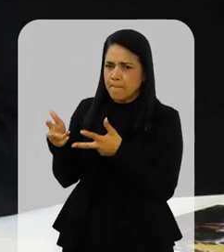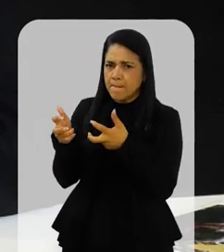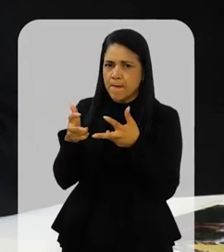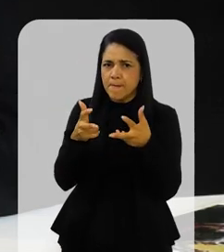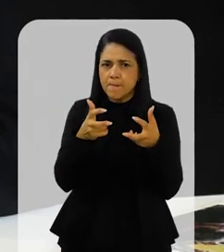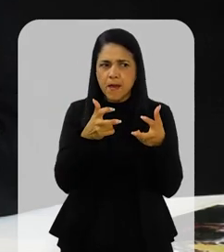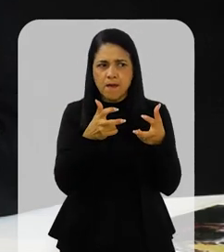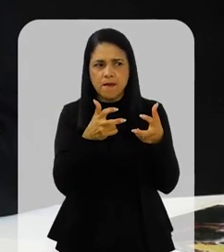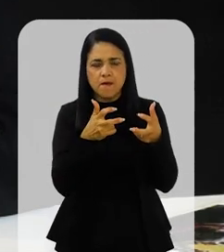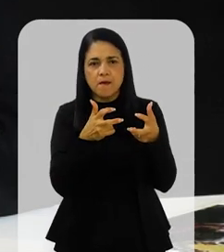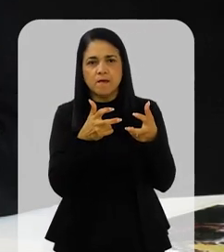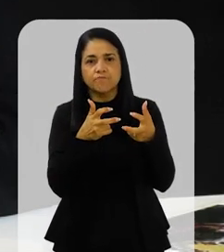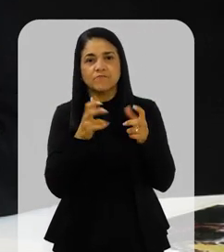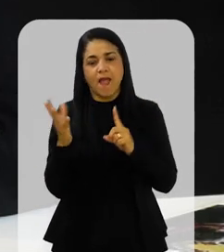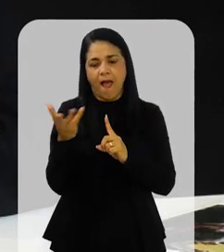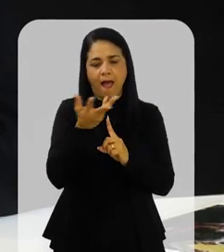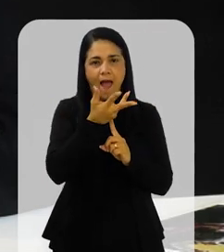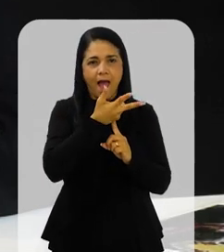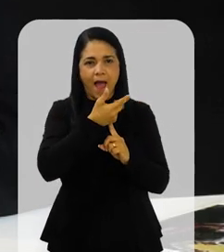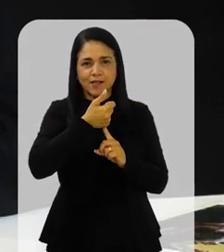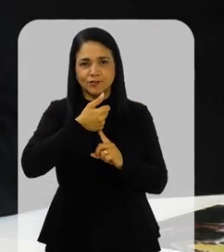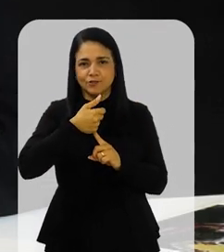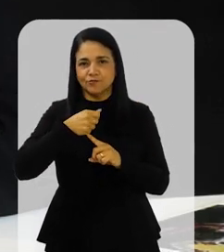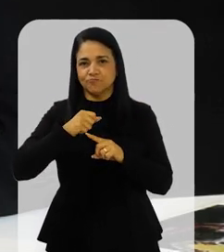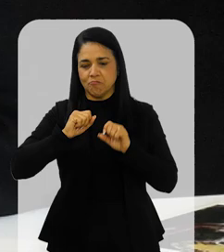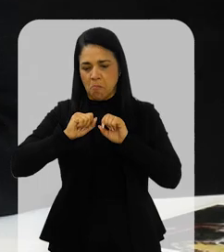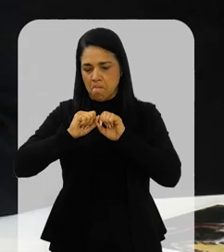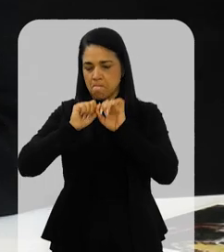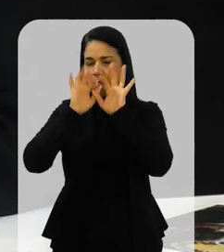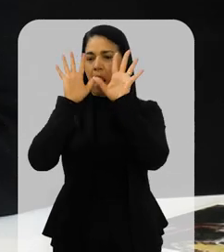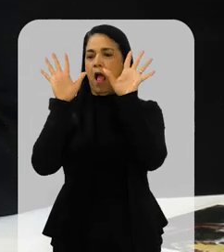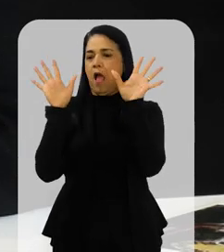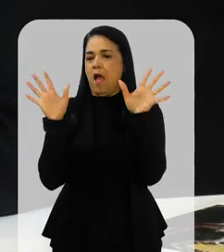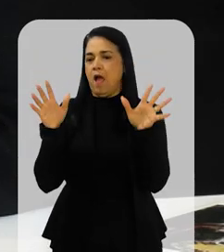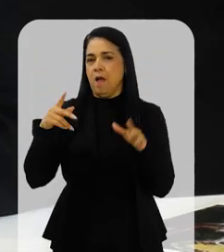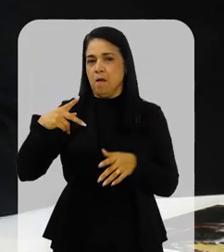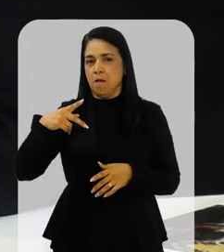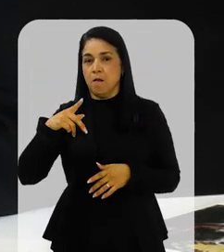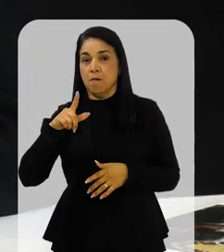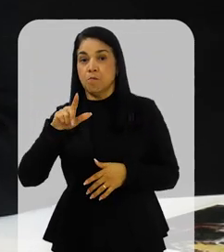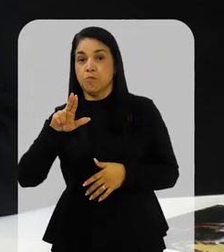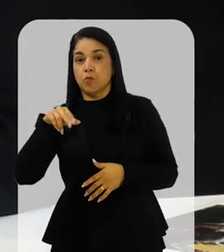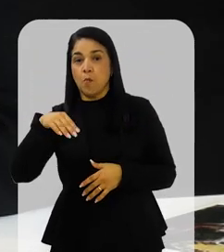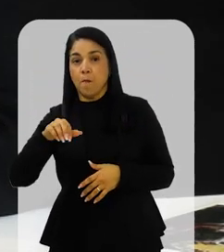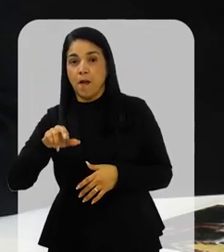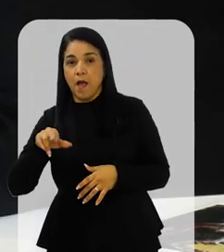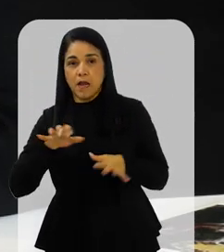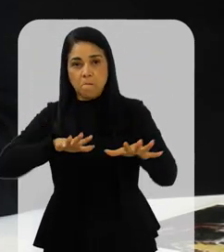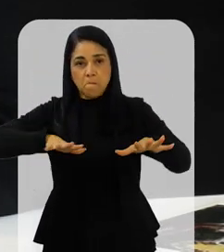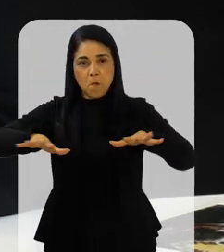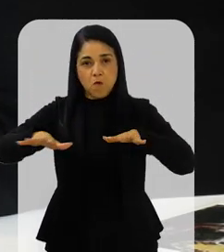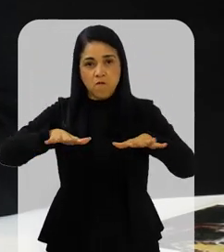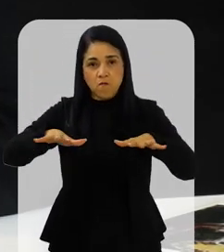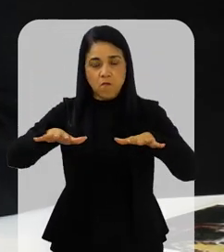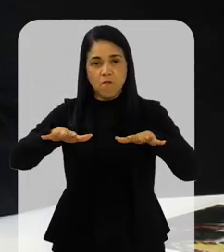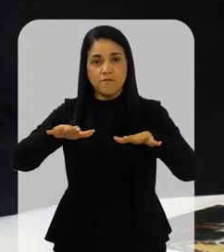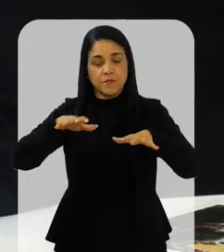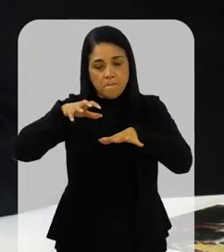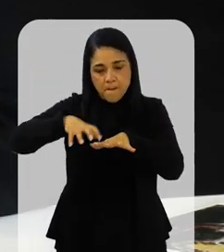né, essa coisa da arte plumária, da movimentação, né, dos